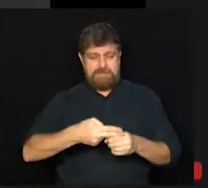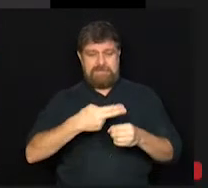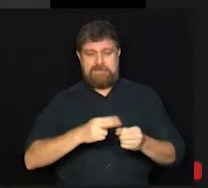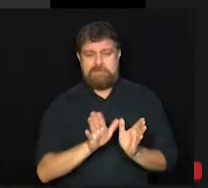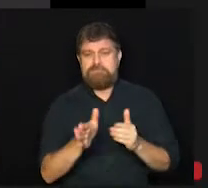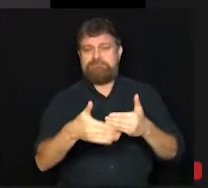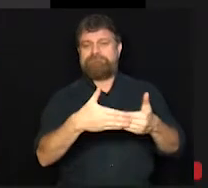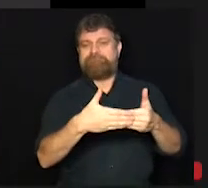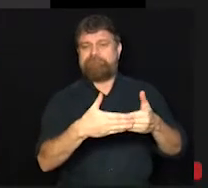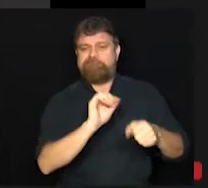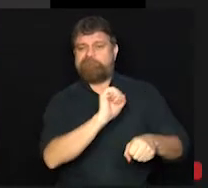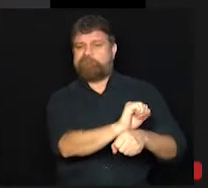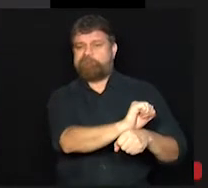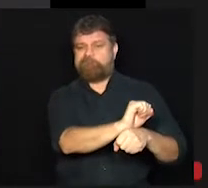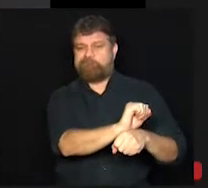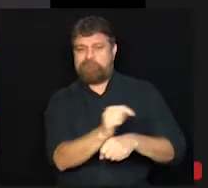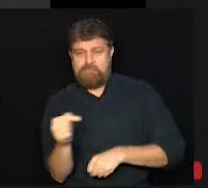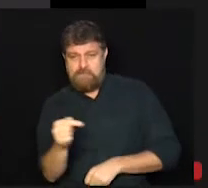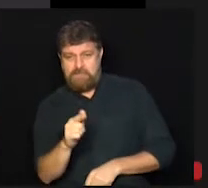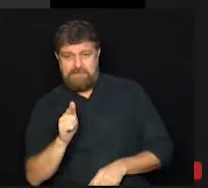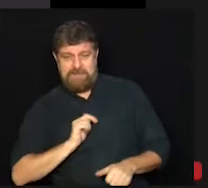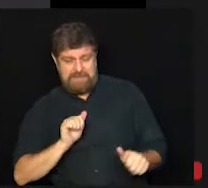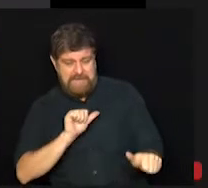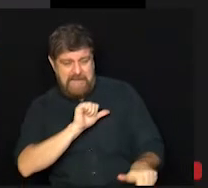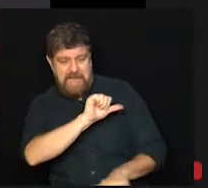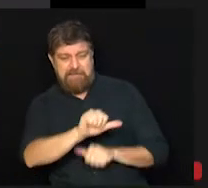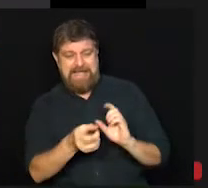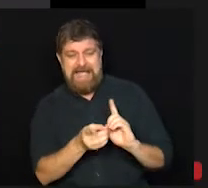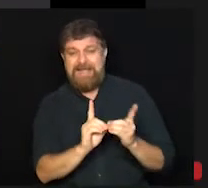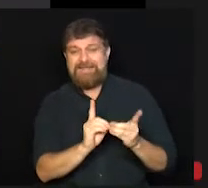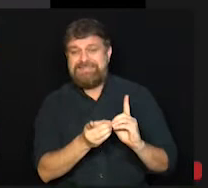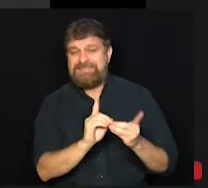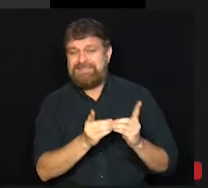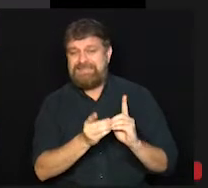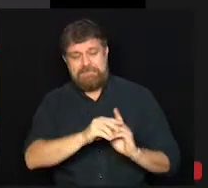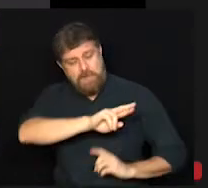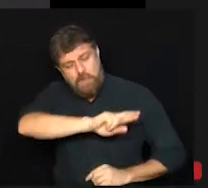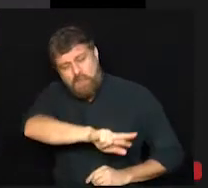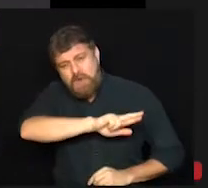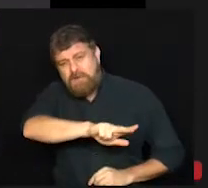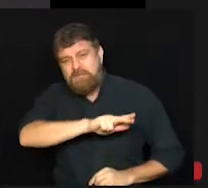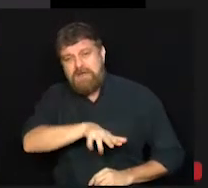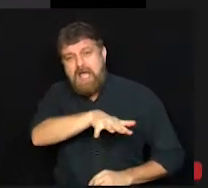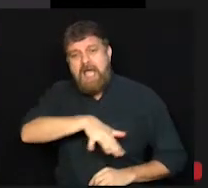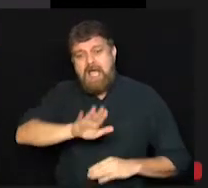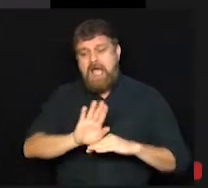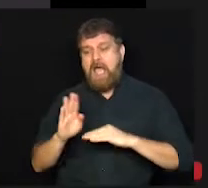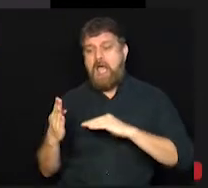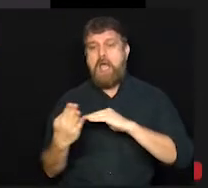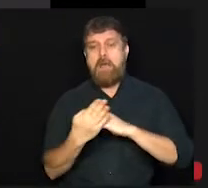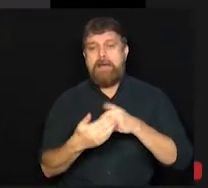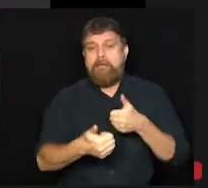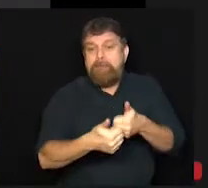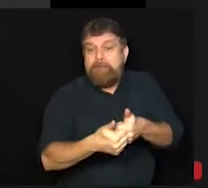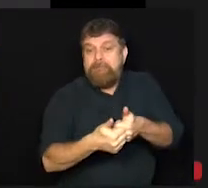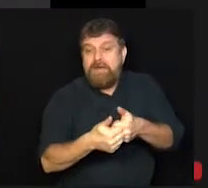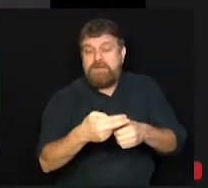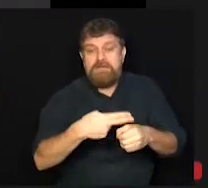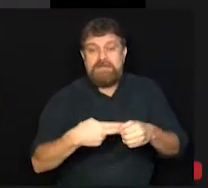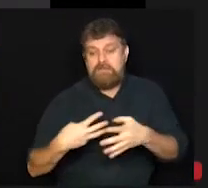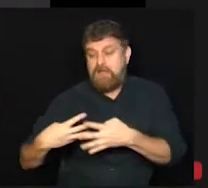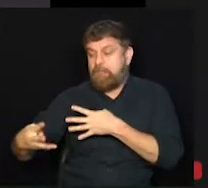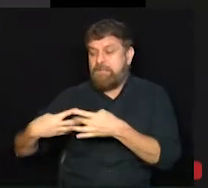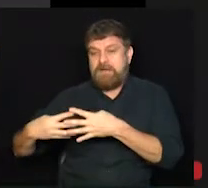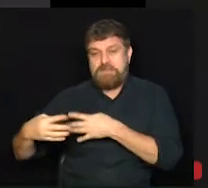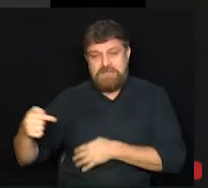universidade, existe uma mudança de dinâmica, por exemplo, nos bairros ao redor, né? Então, por exemplo, Barão Geraldo